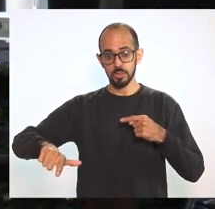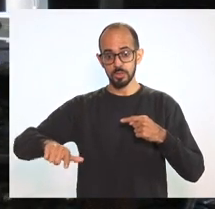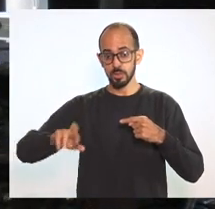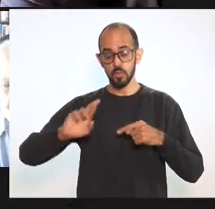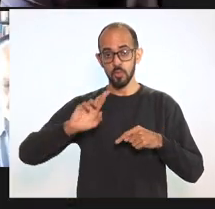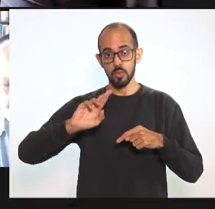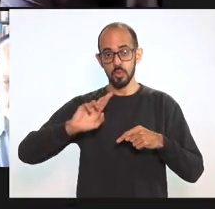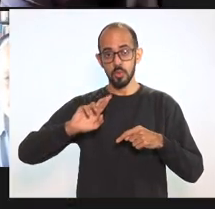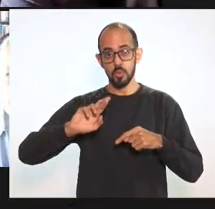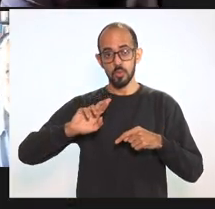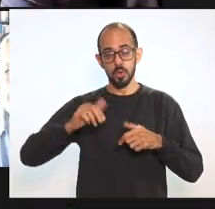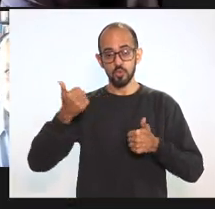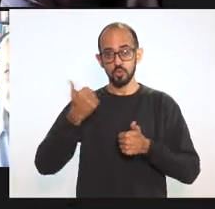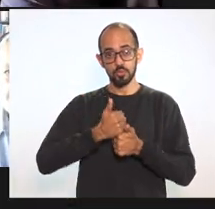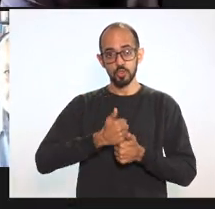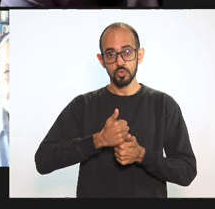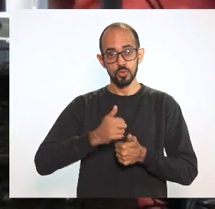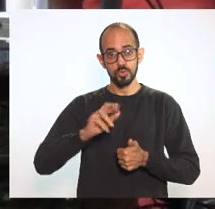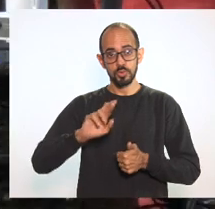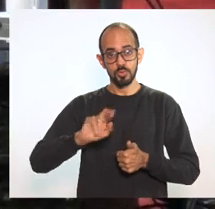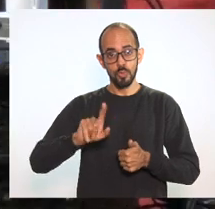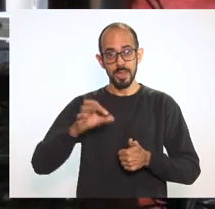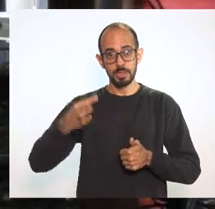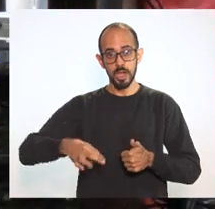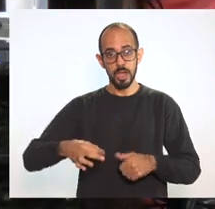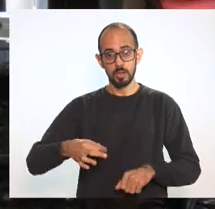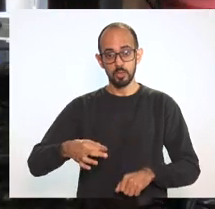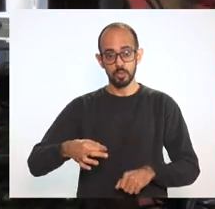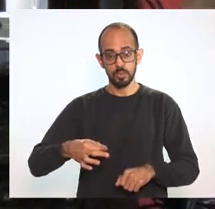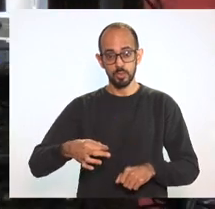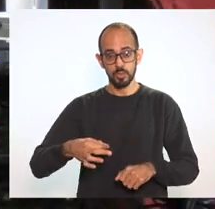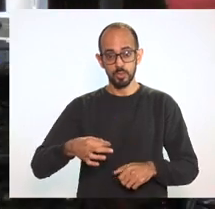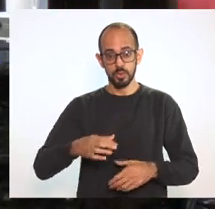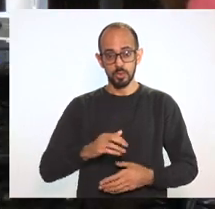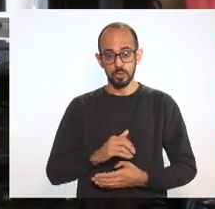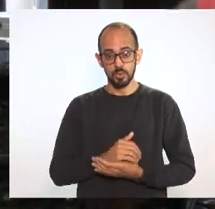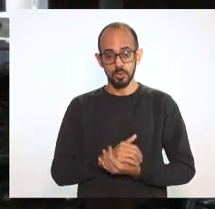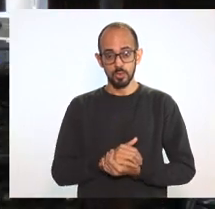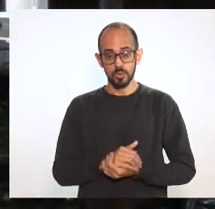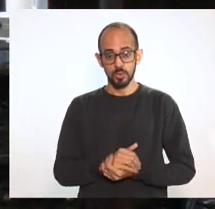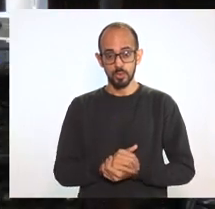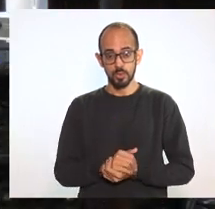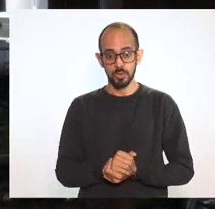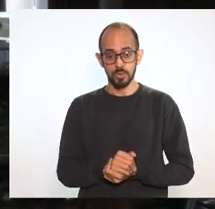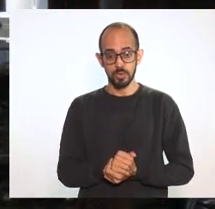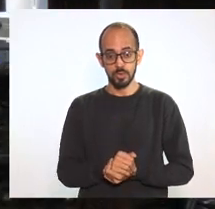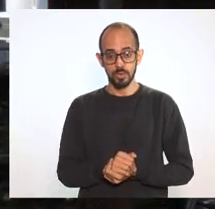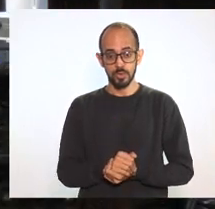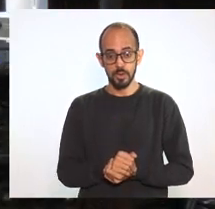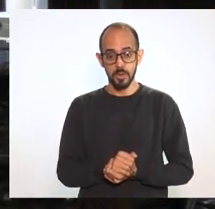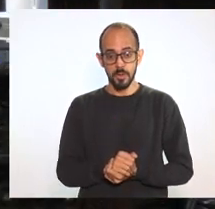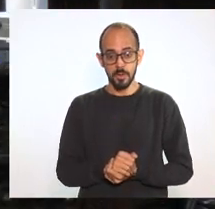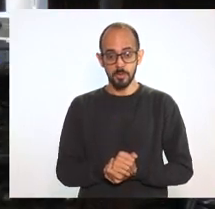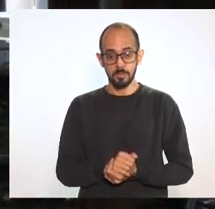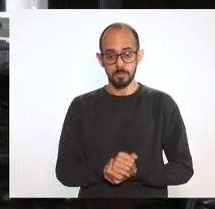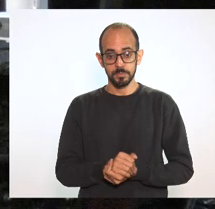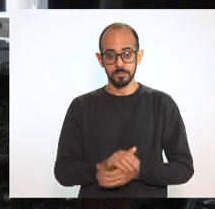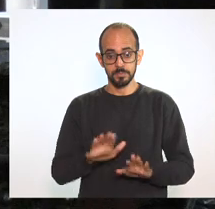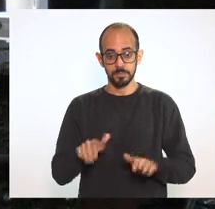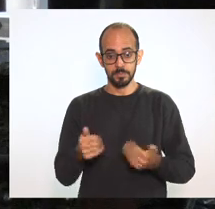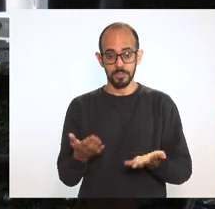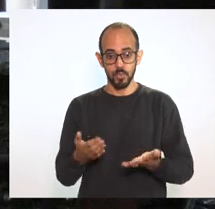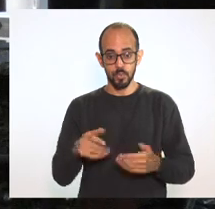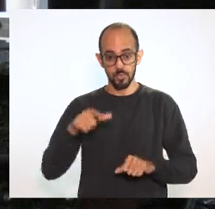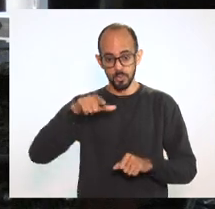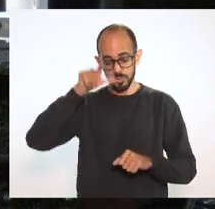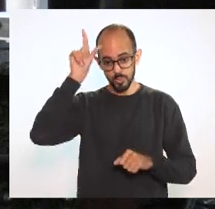substitutivo está de forma integral. É porque ele, como rejeitou todas as emendas, vale o substitutivo da CCJ. Agora, é porque aqui, deputado Luiz, a gente